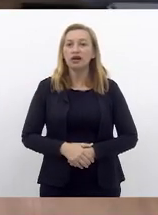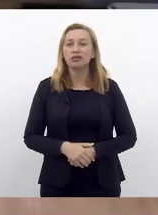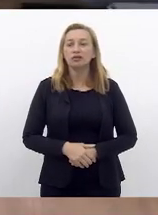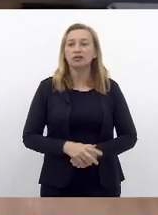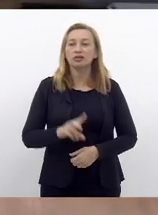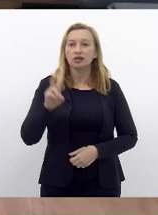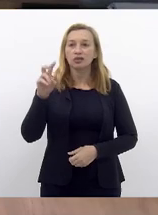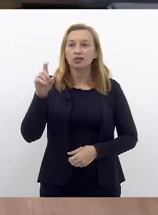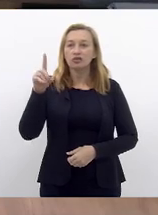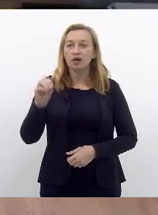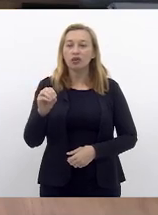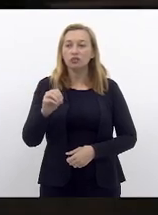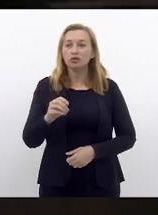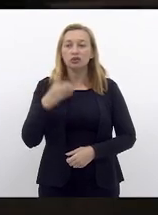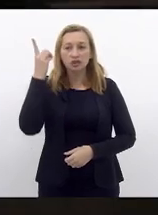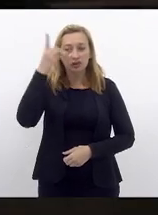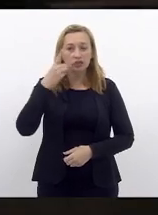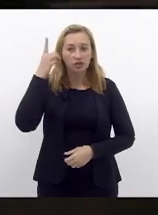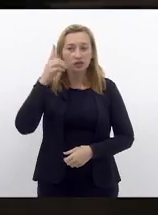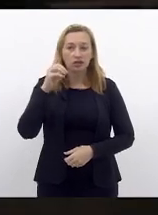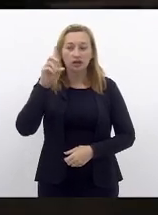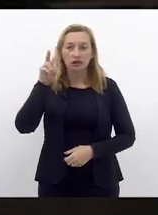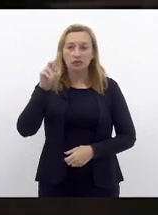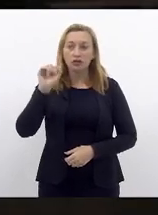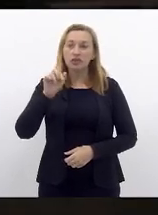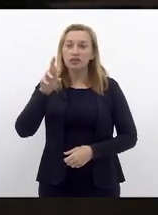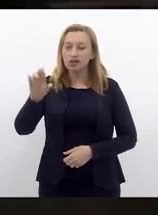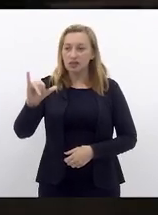Deputado Valdo Ceasa, deputado Valdeci da Saúde.